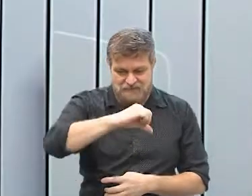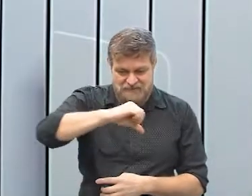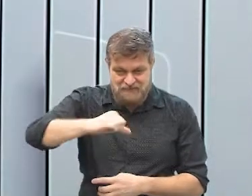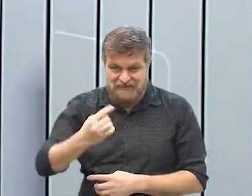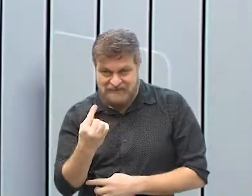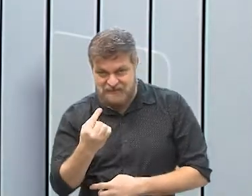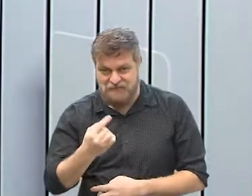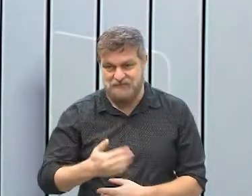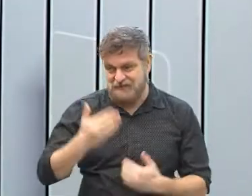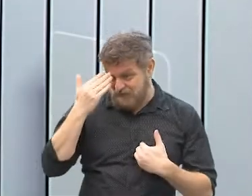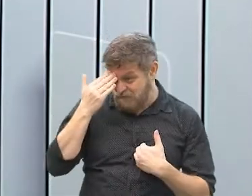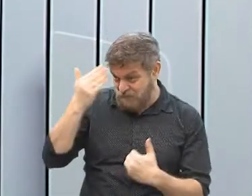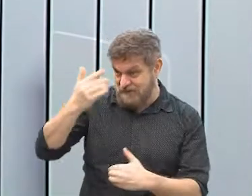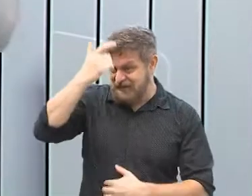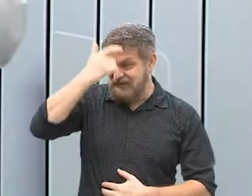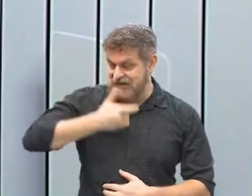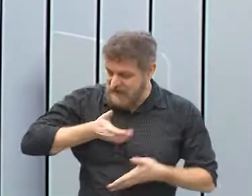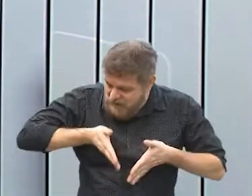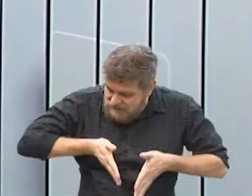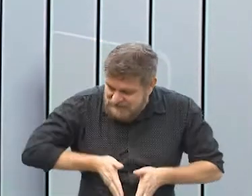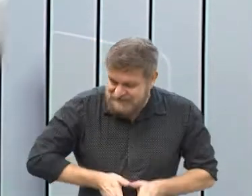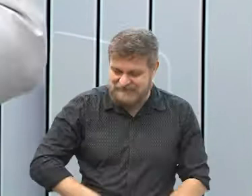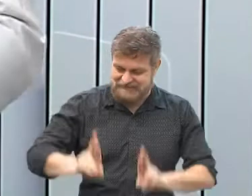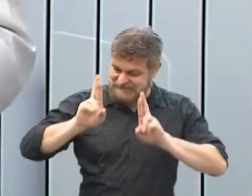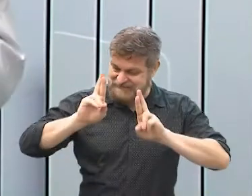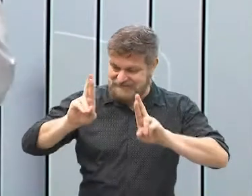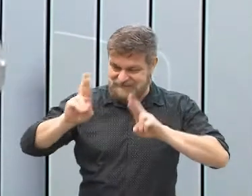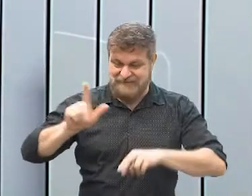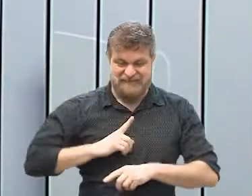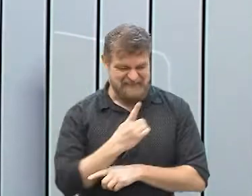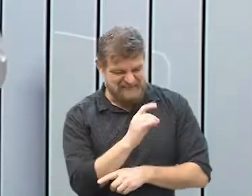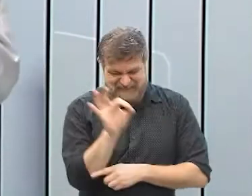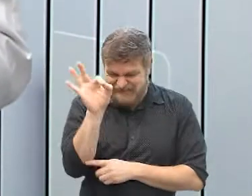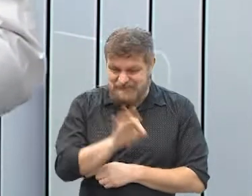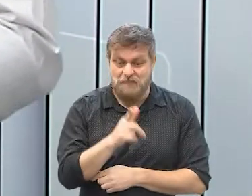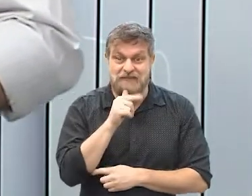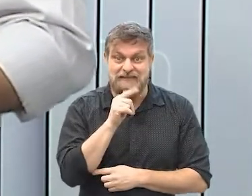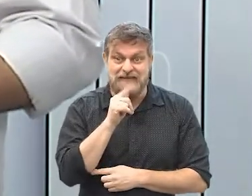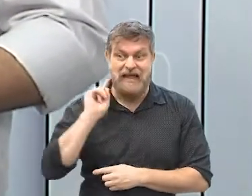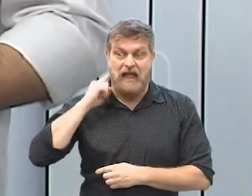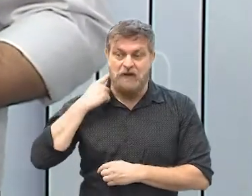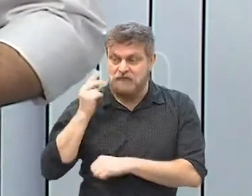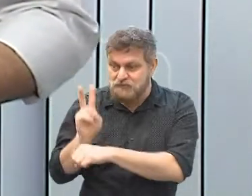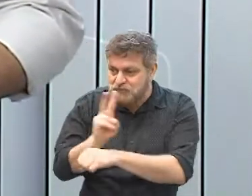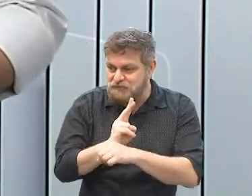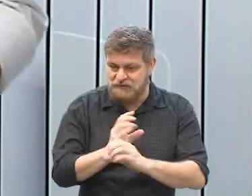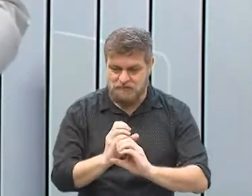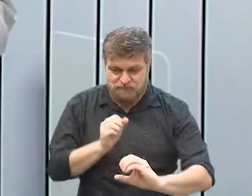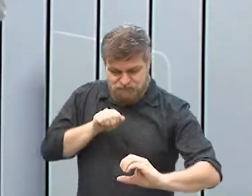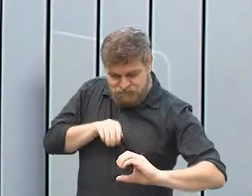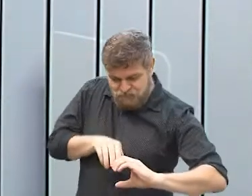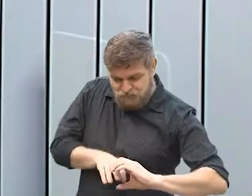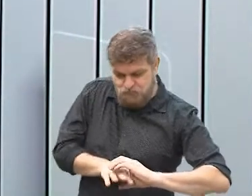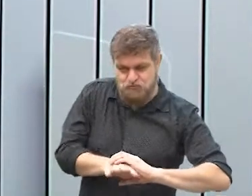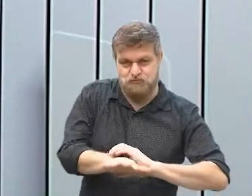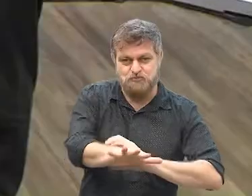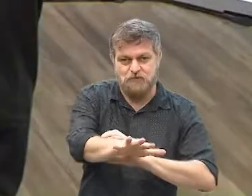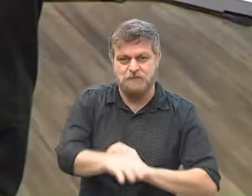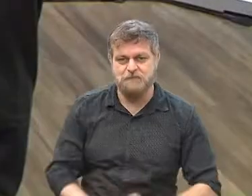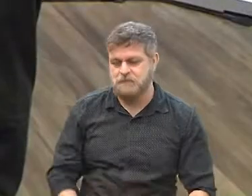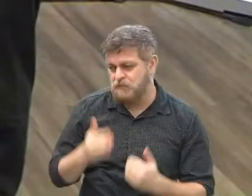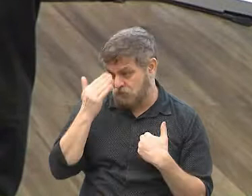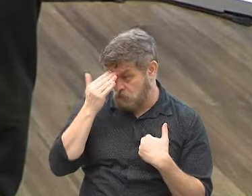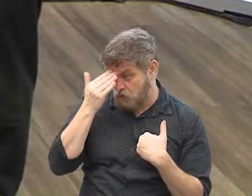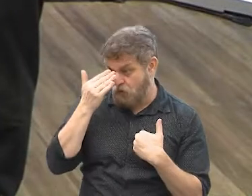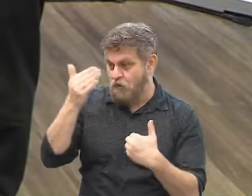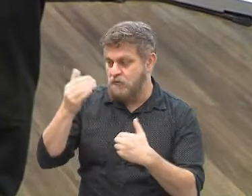esse artigo, porque eu já nasci torcendo aí para ter 100% do tratamento do esgoto. Muito obrigado